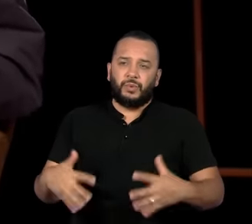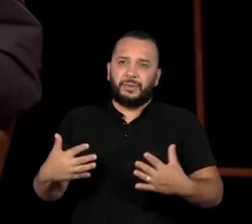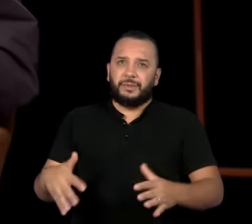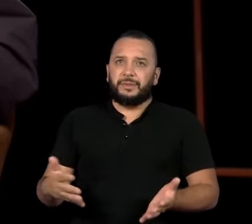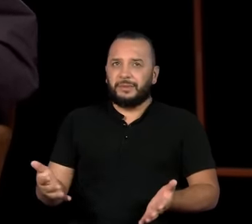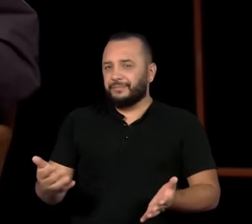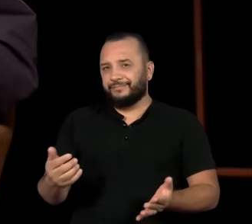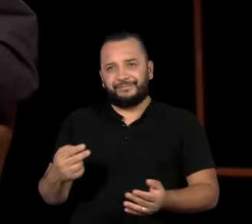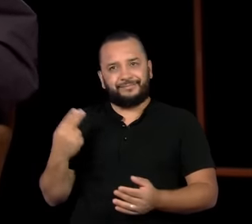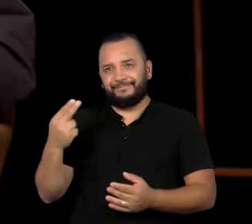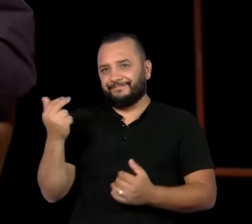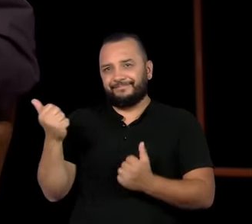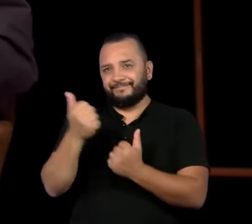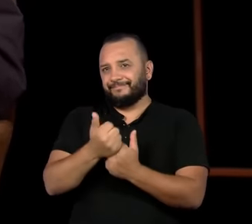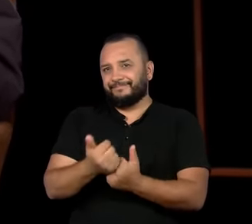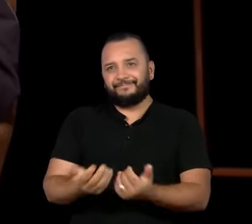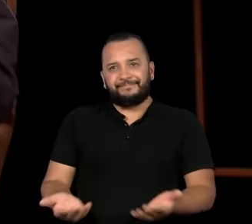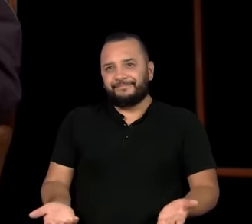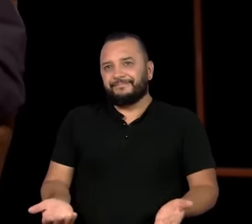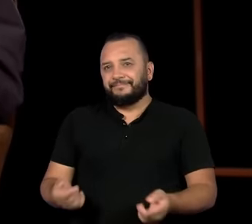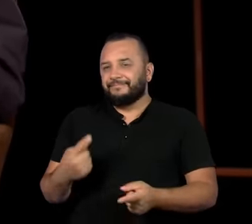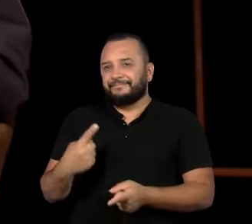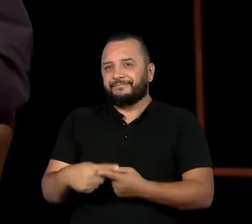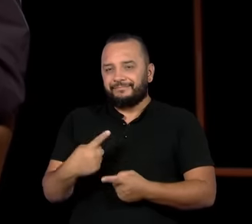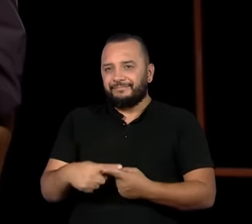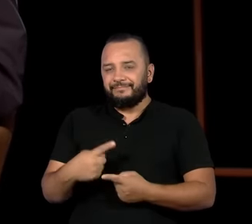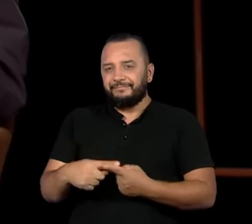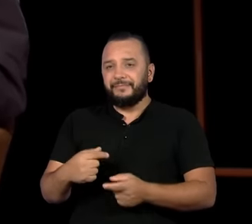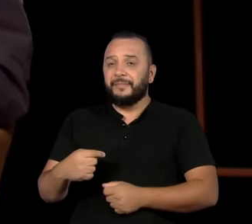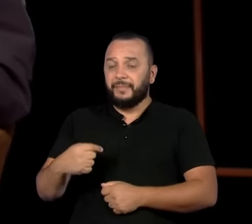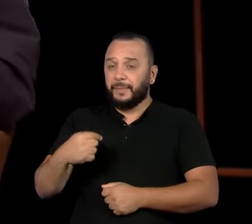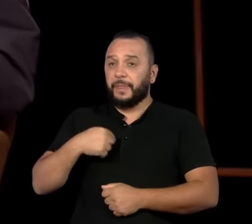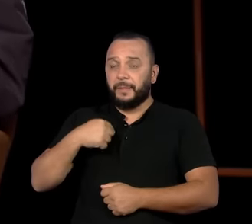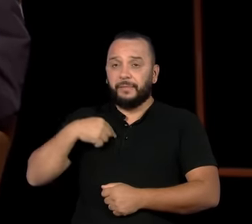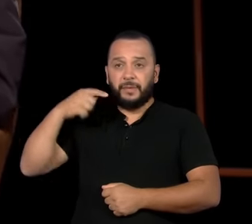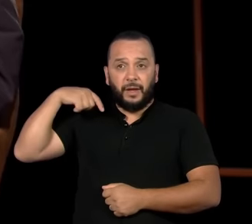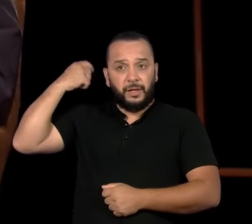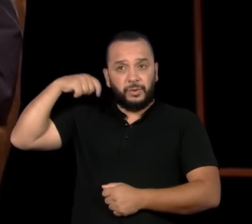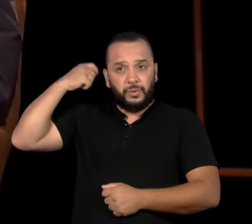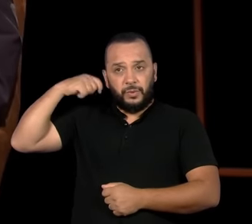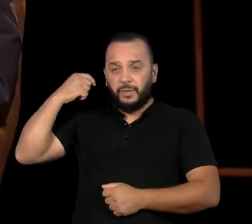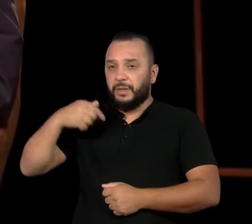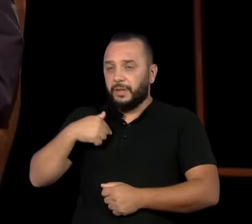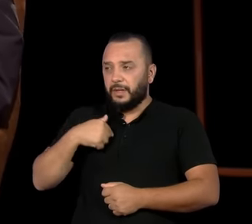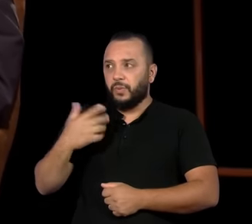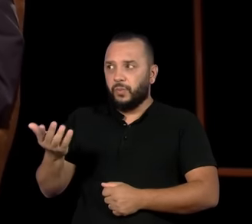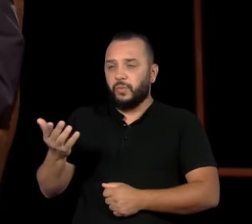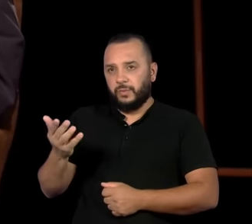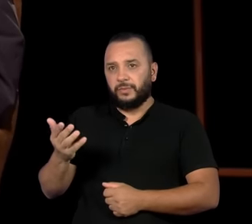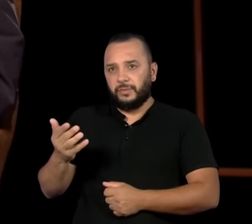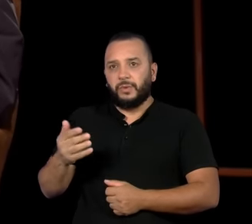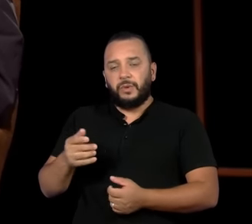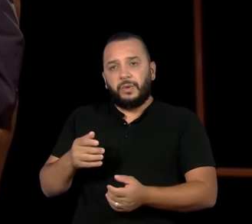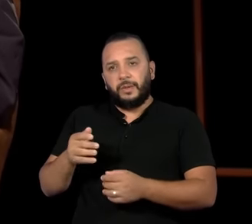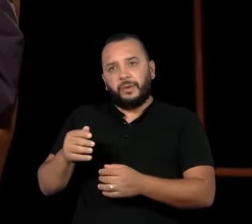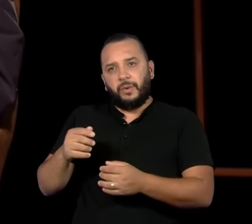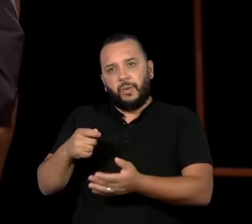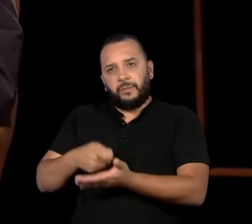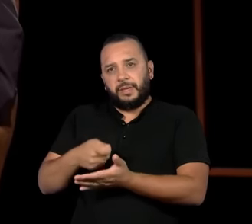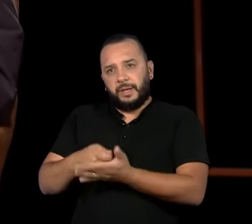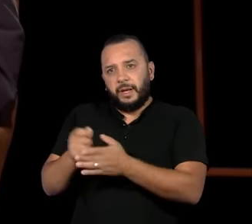é insubstituível. Porque o ator se obriga a fazer todo um trabalho de